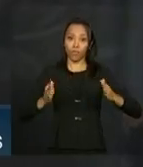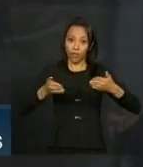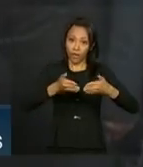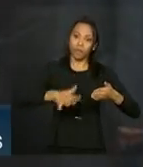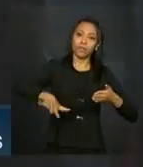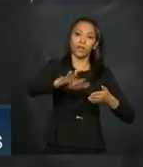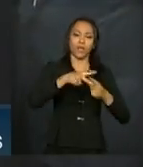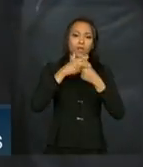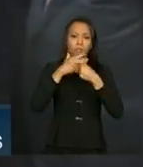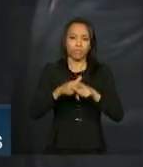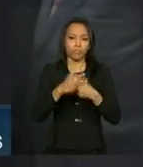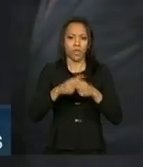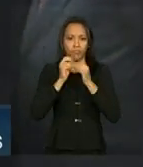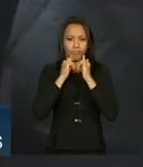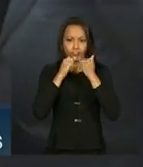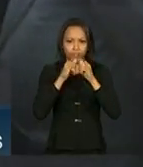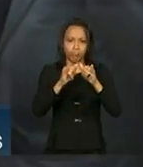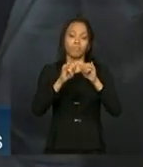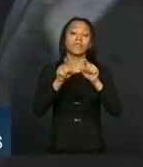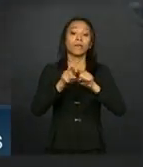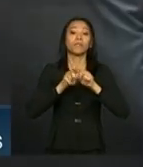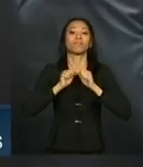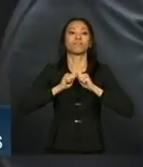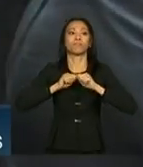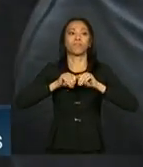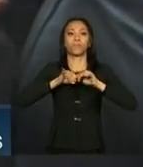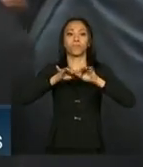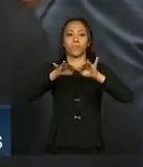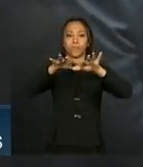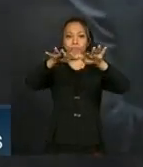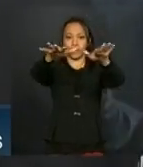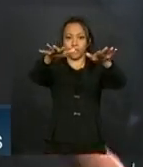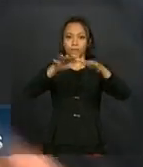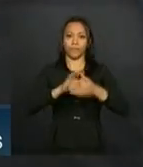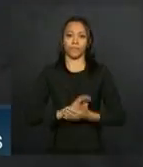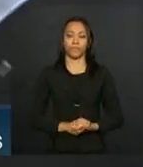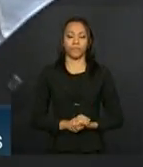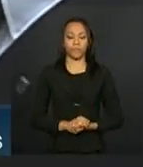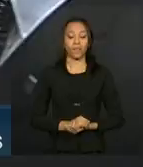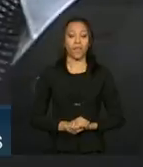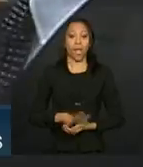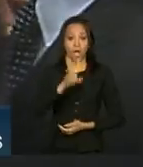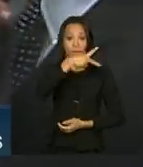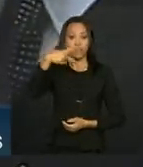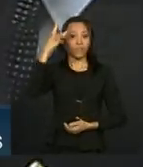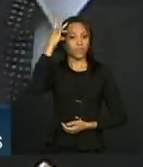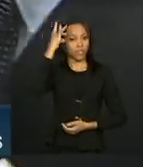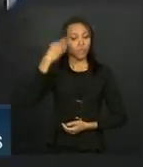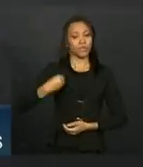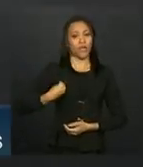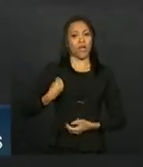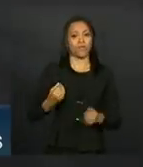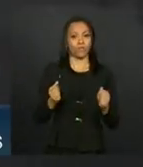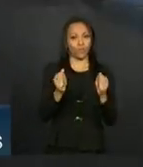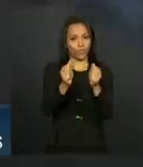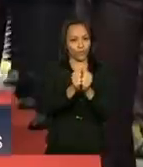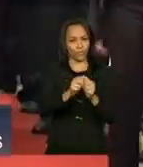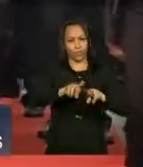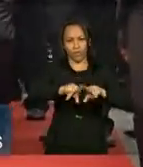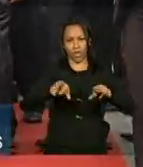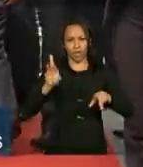geração, transmissão e distribuição de energia elétrica. A presidenta Dilma Rousseff está acompanhada de